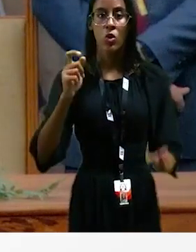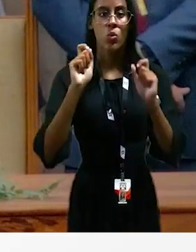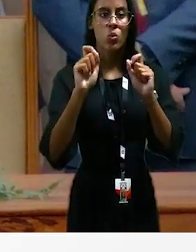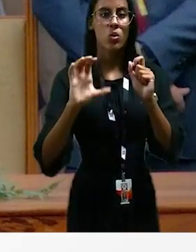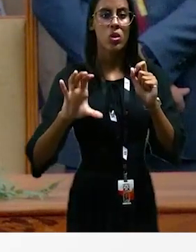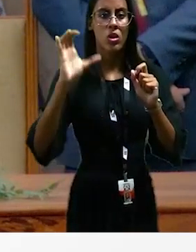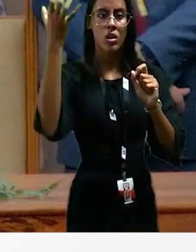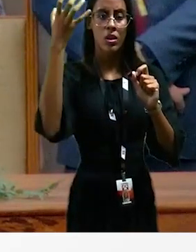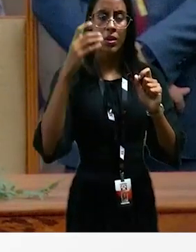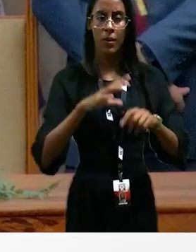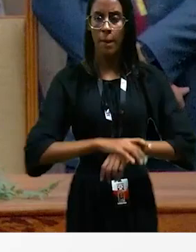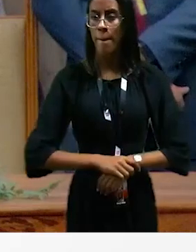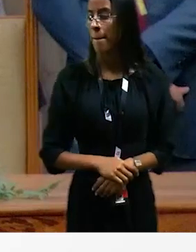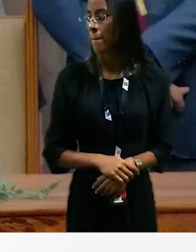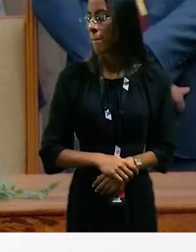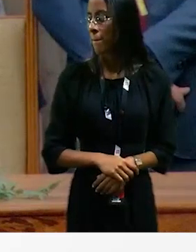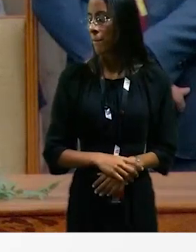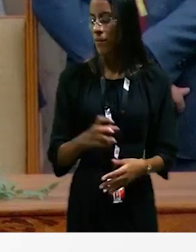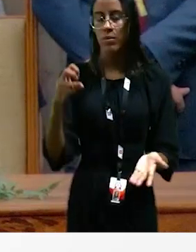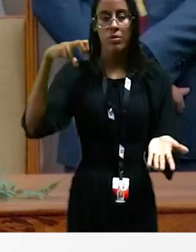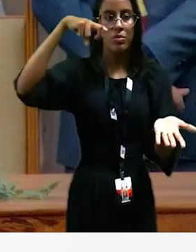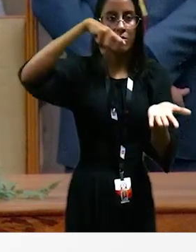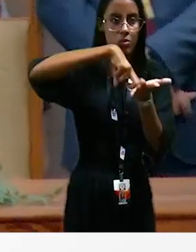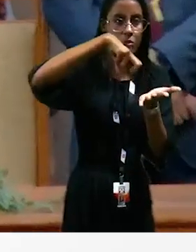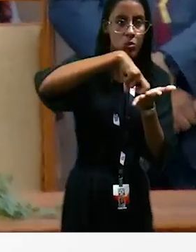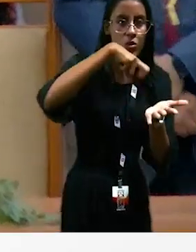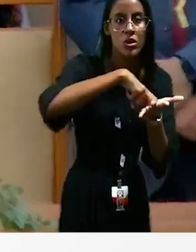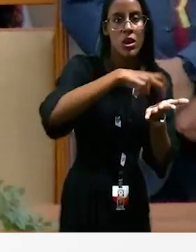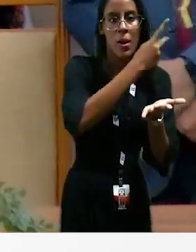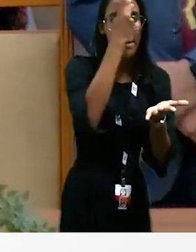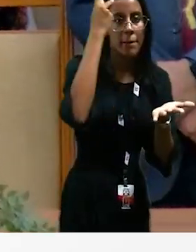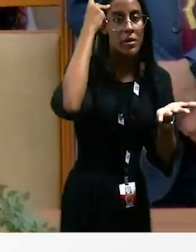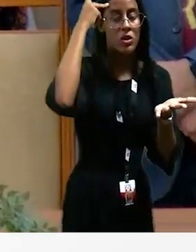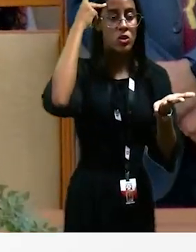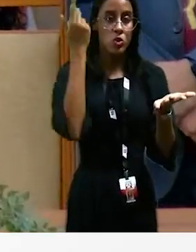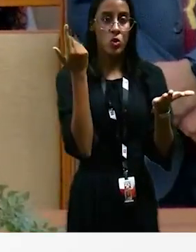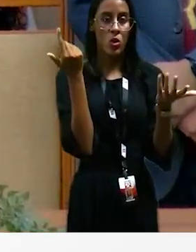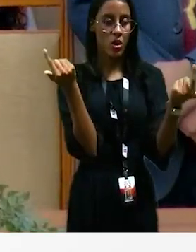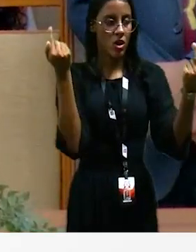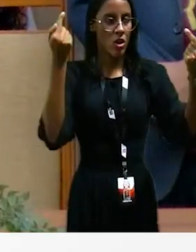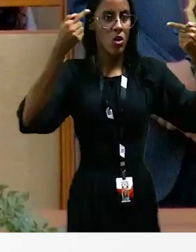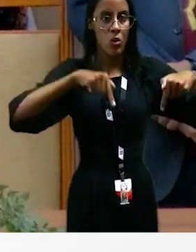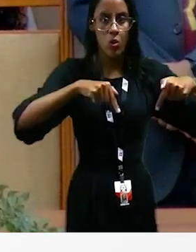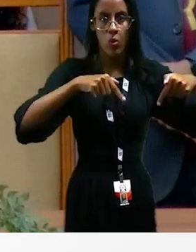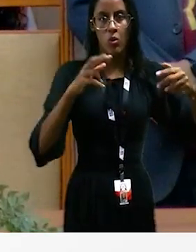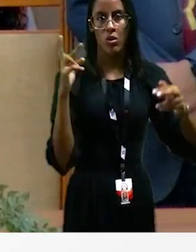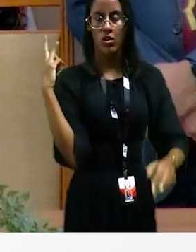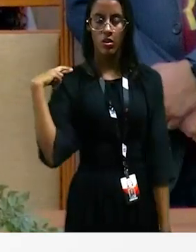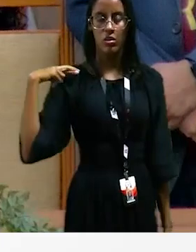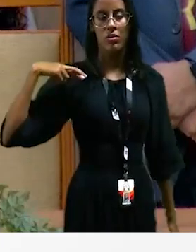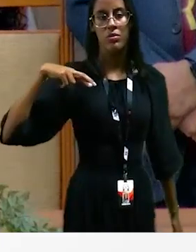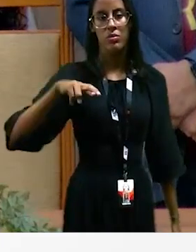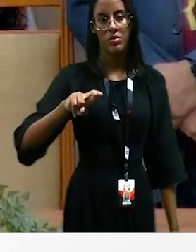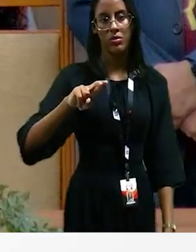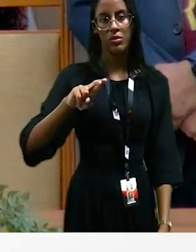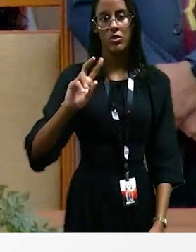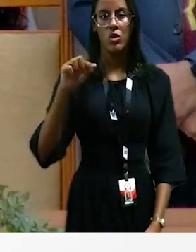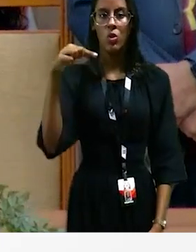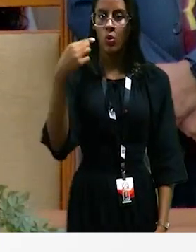quem manifestasse preconceito ou discriminação para com as crenças religiosas